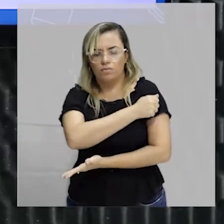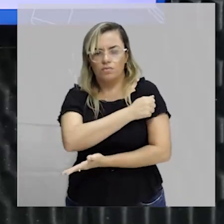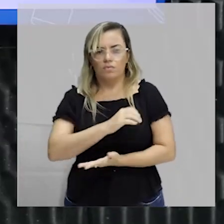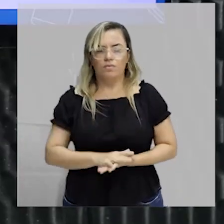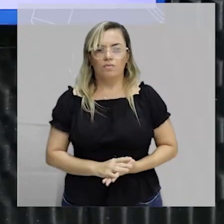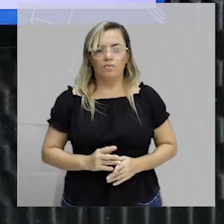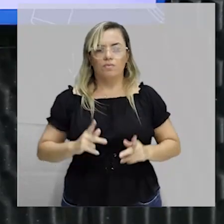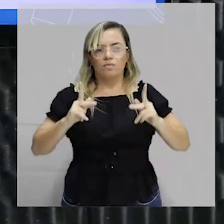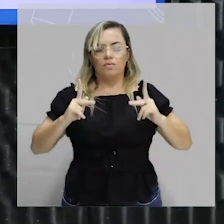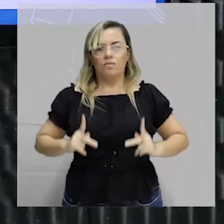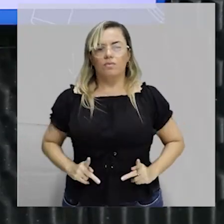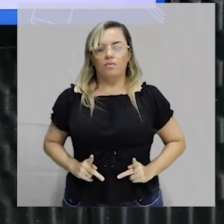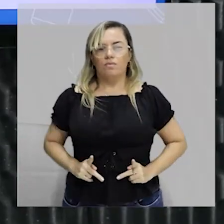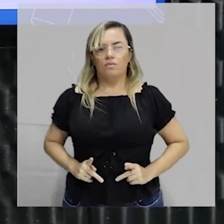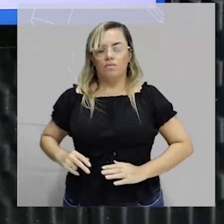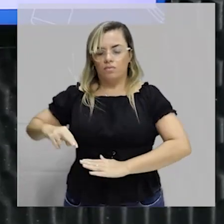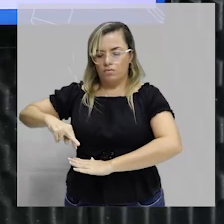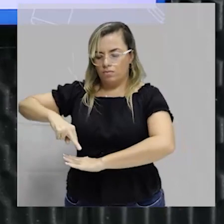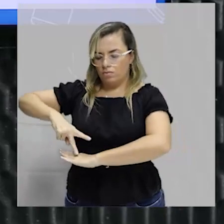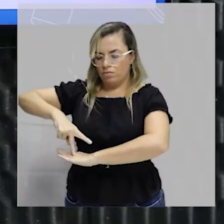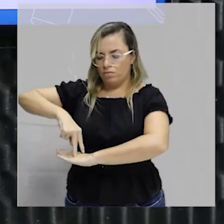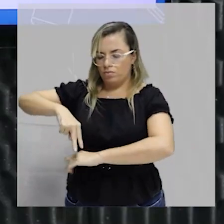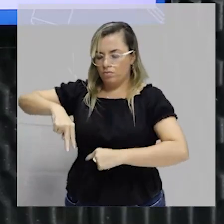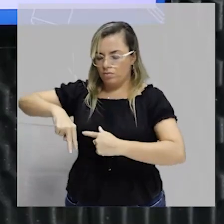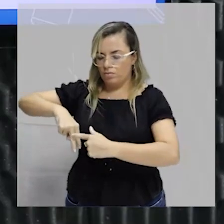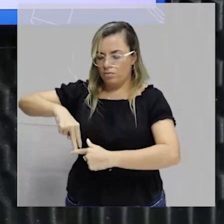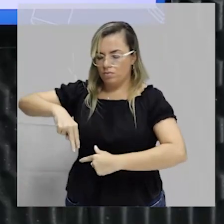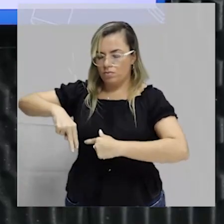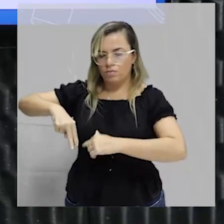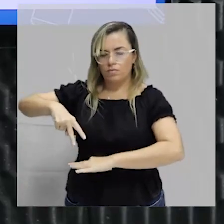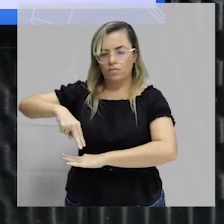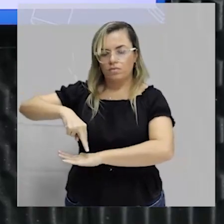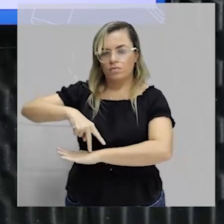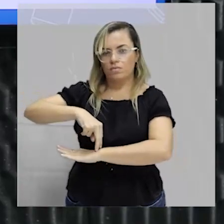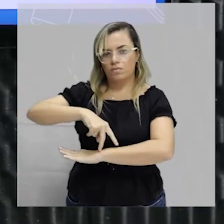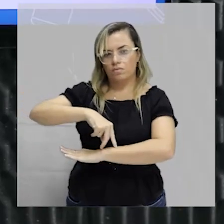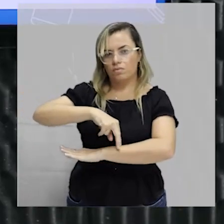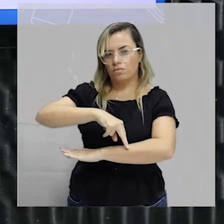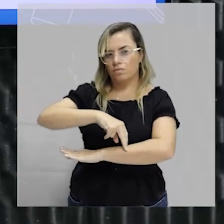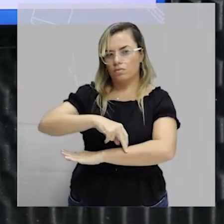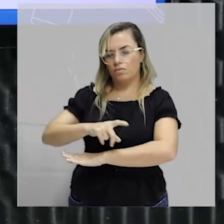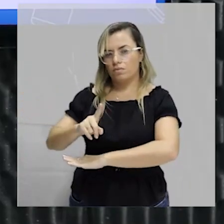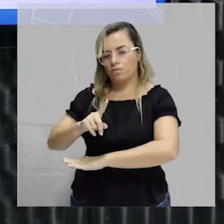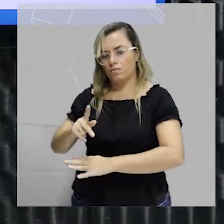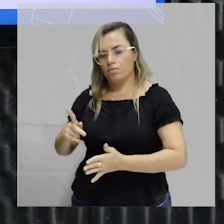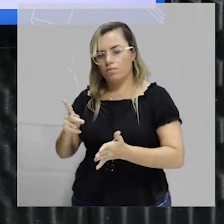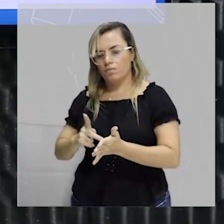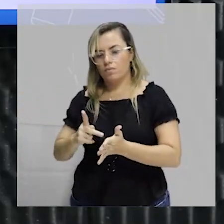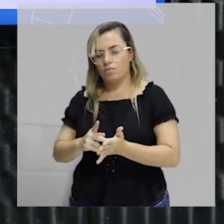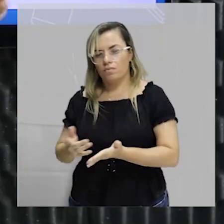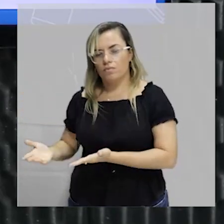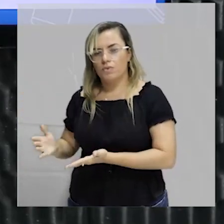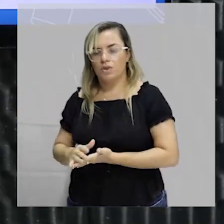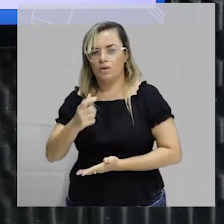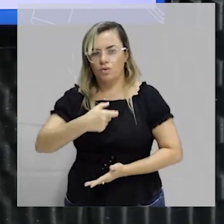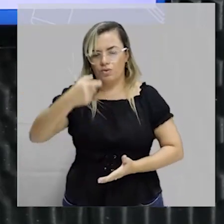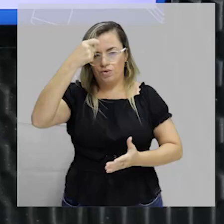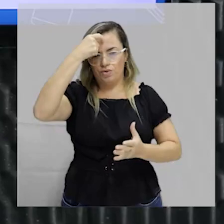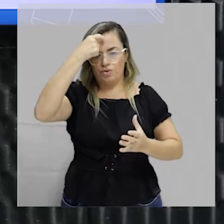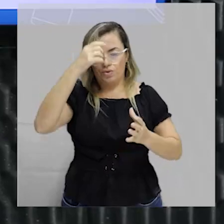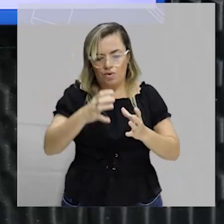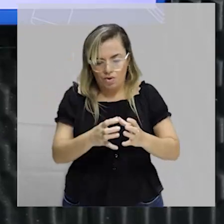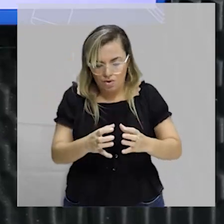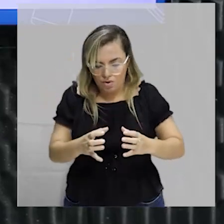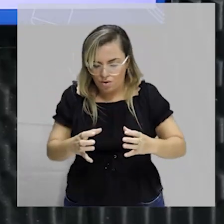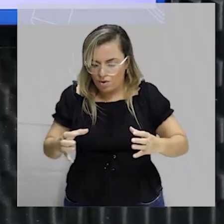ter que andar por cima de dois membros, a postura bípede, ela não é, na verdade, não é porque o cérebro aumentou que ele vai ficar